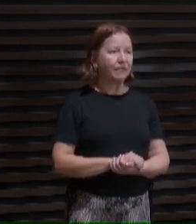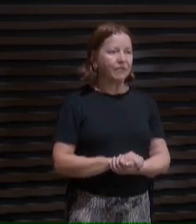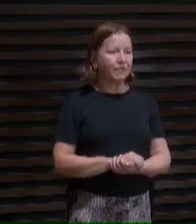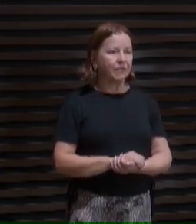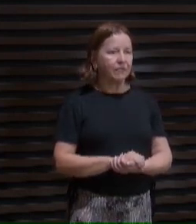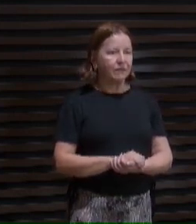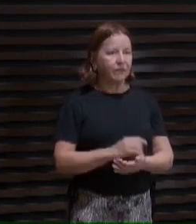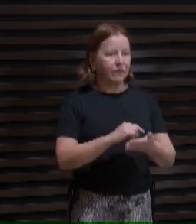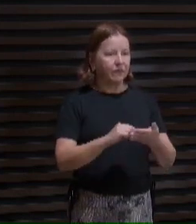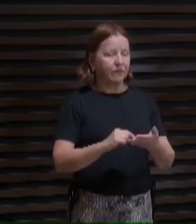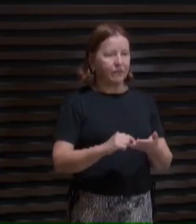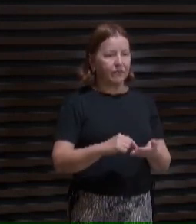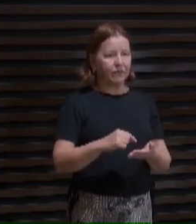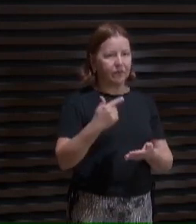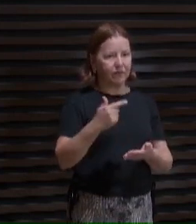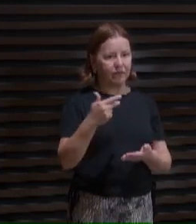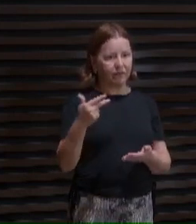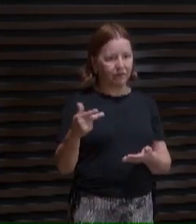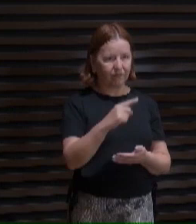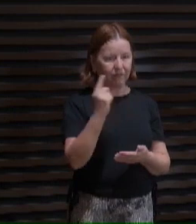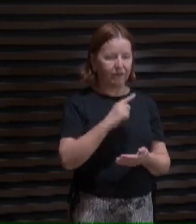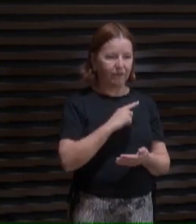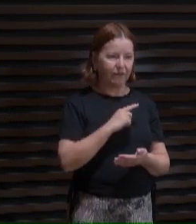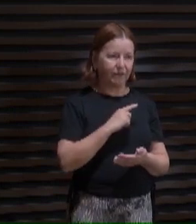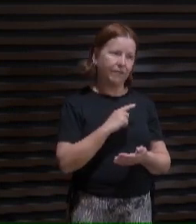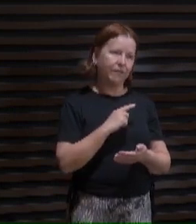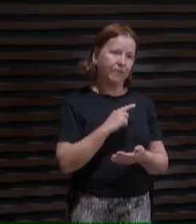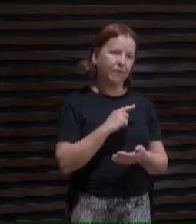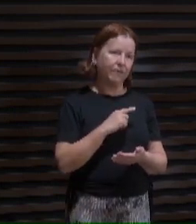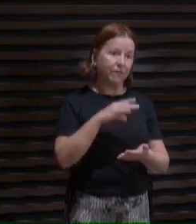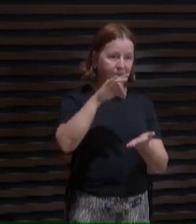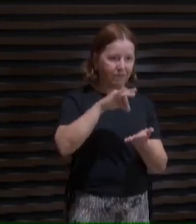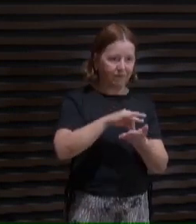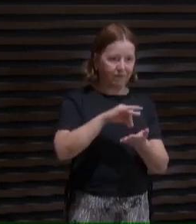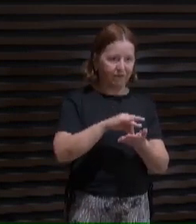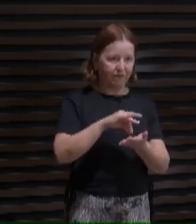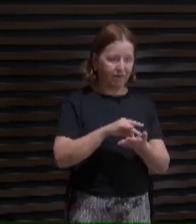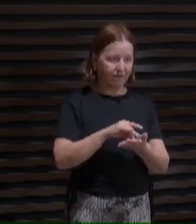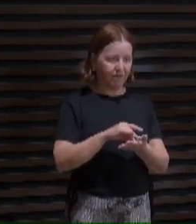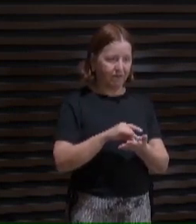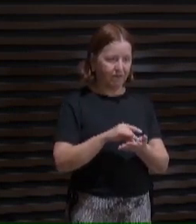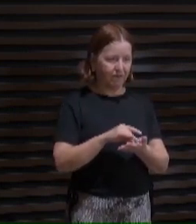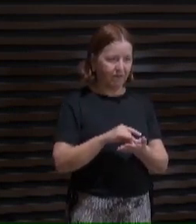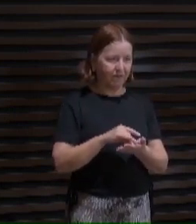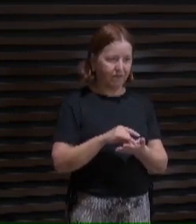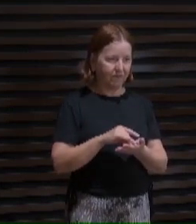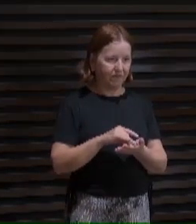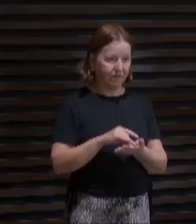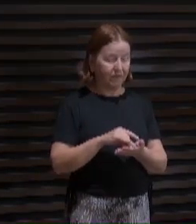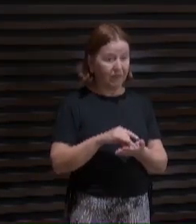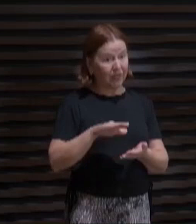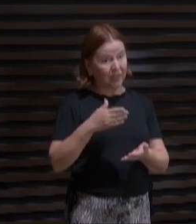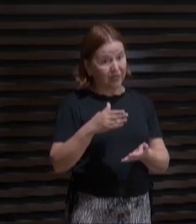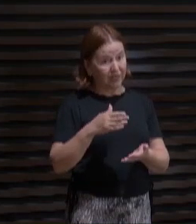No versículo 23, nós temos aqui uma realidade. Então se tornou corrente entre